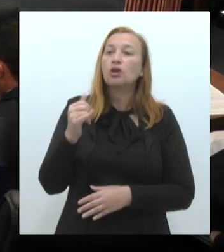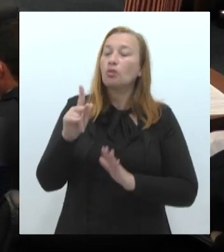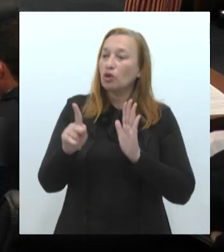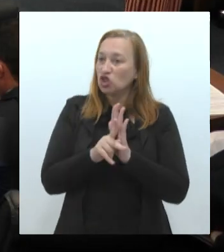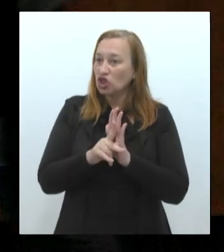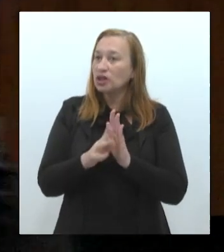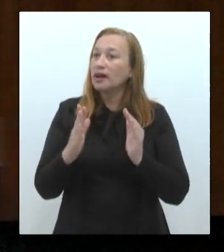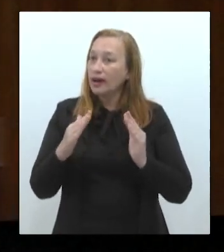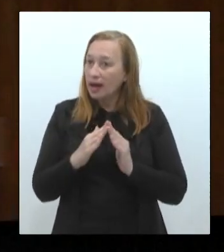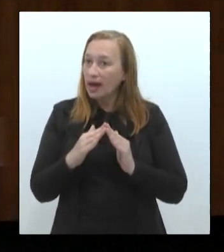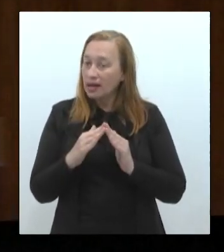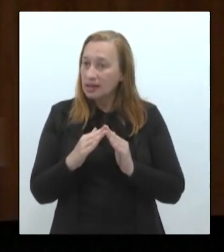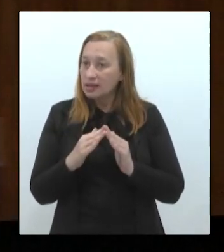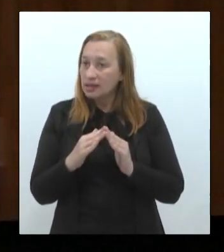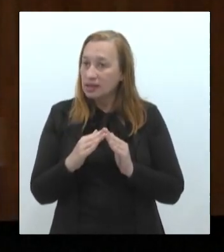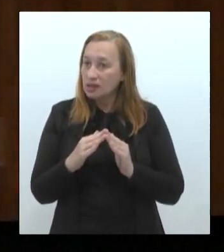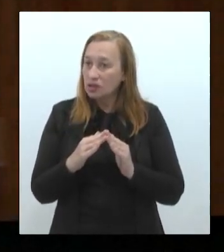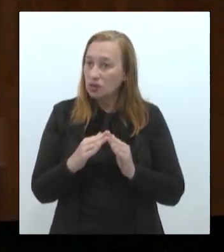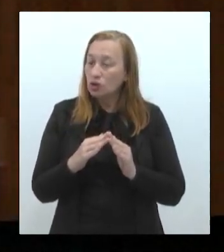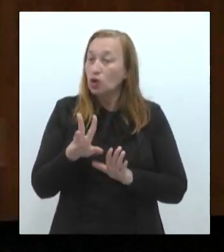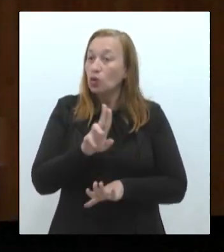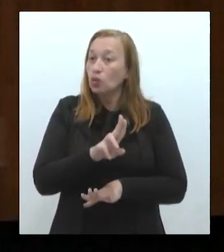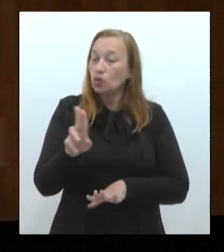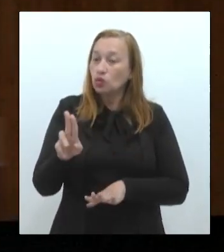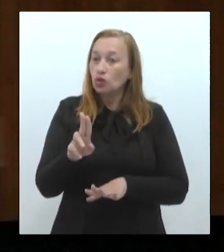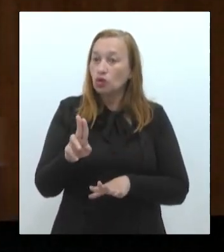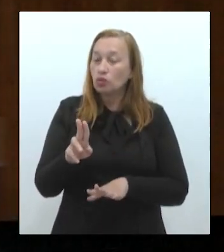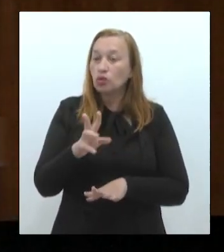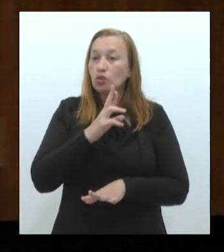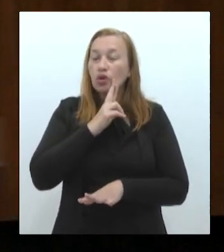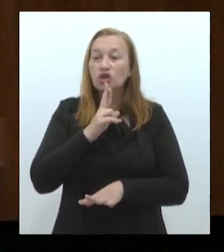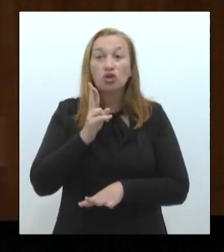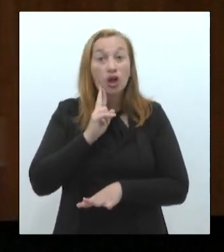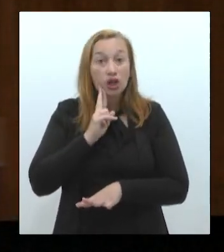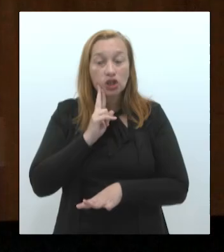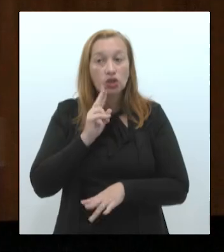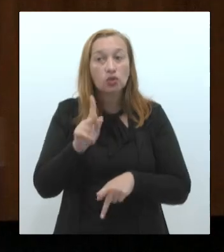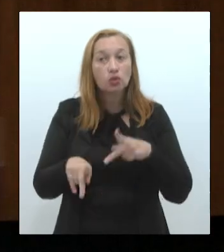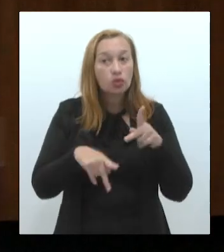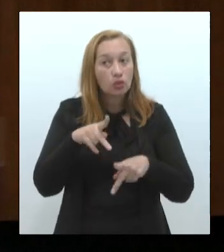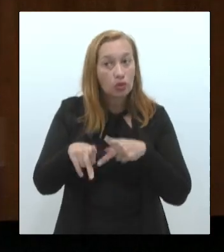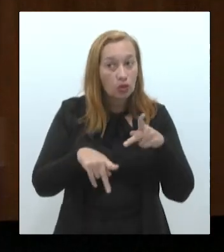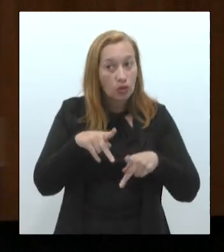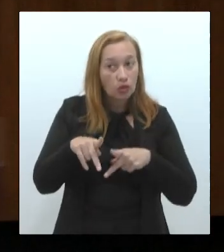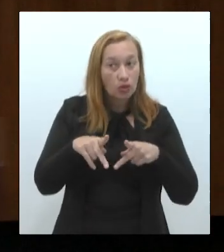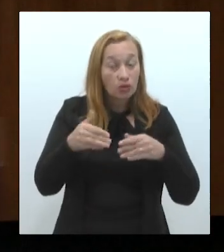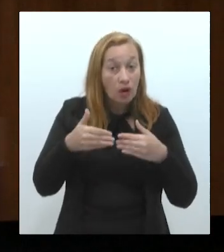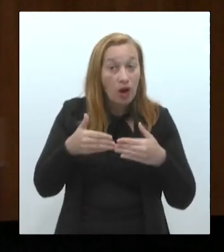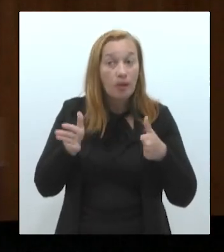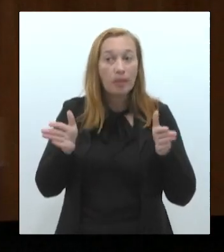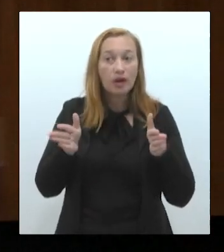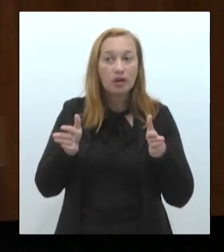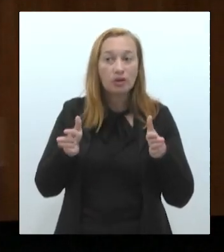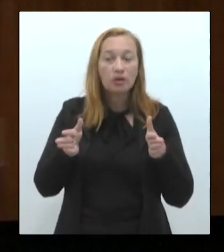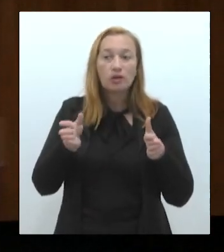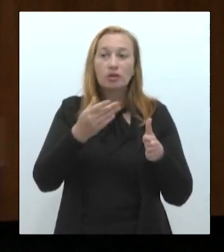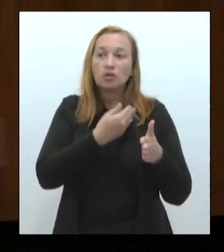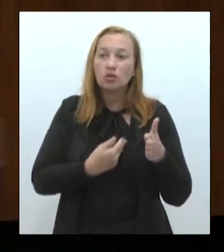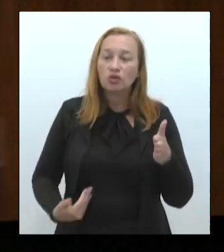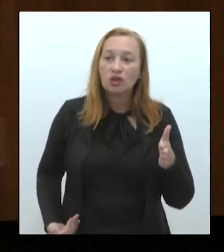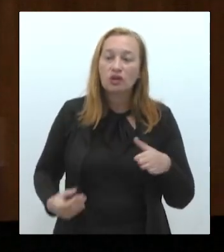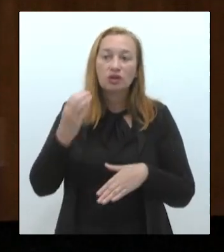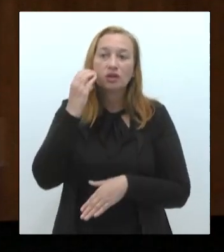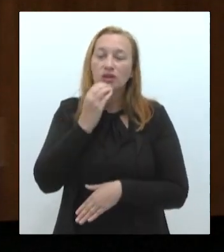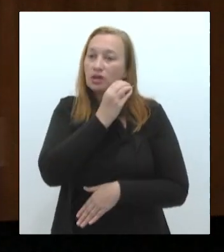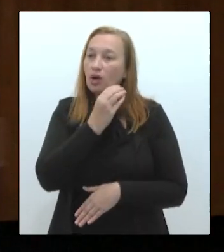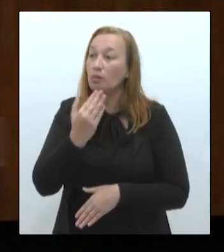casa tramitando, denominando o nome do Restaurante do Povo, que foi reaberto pelo governador Cláudio Castro, a